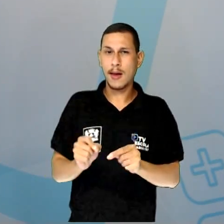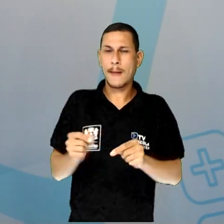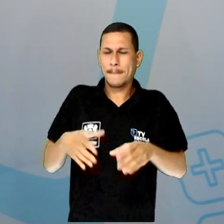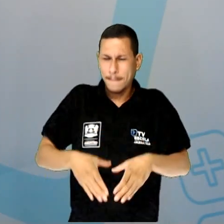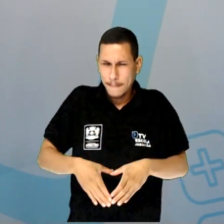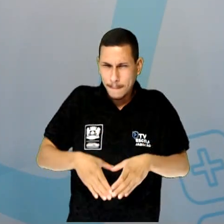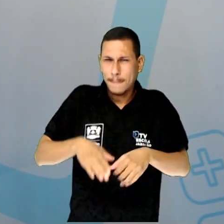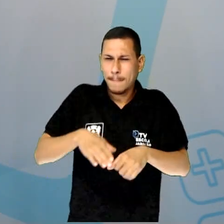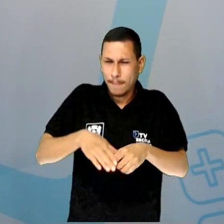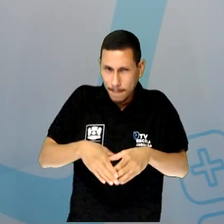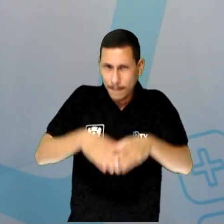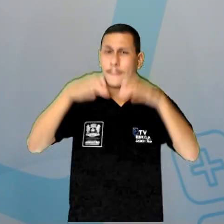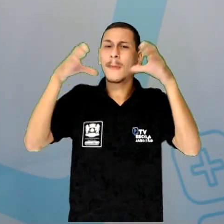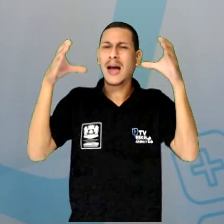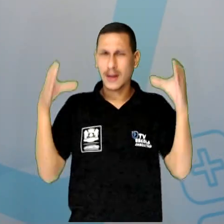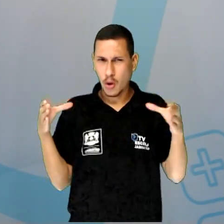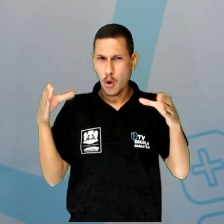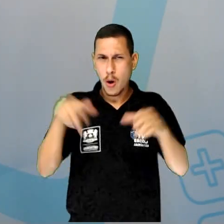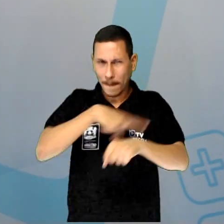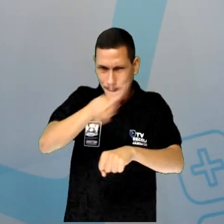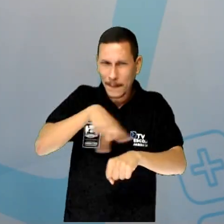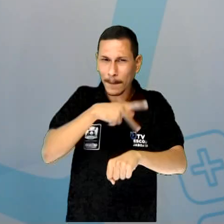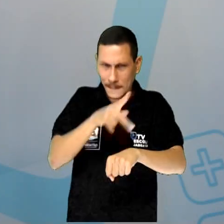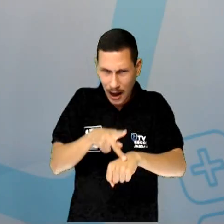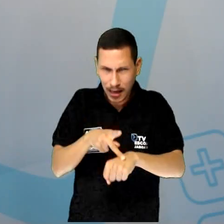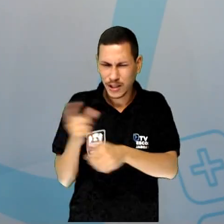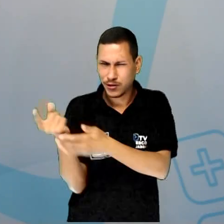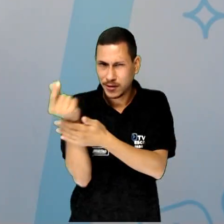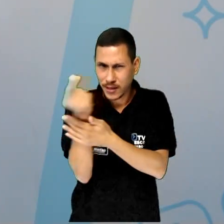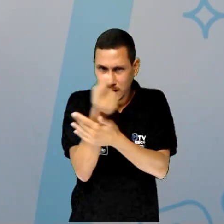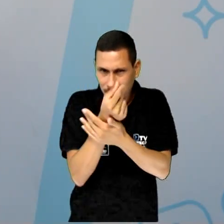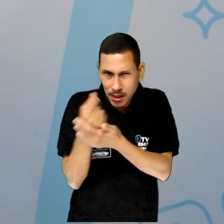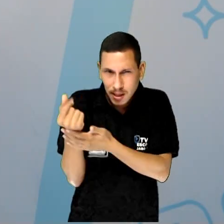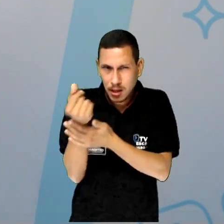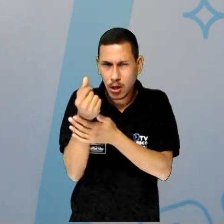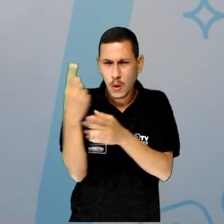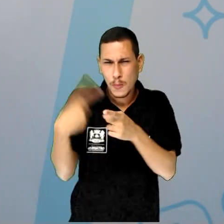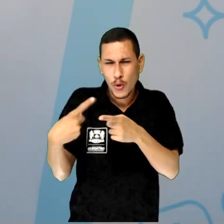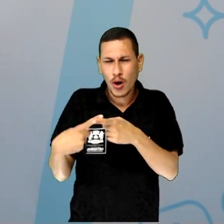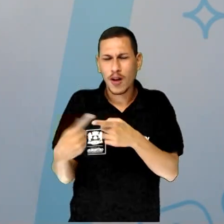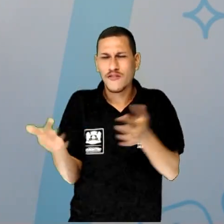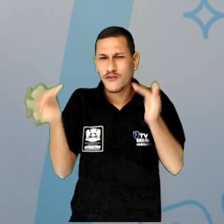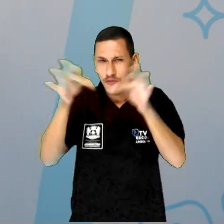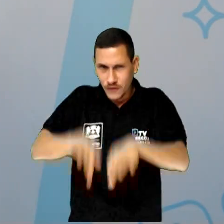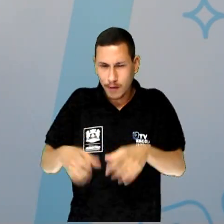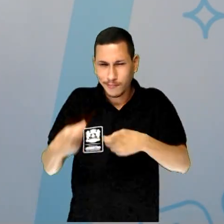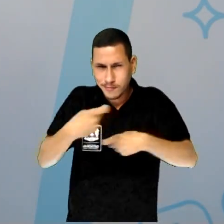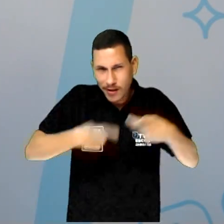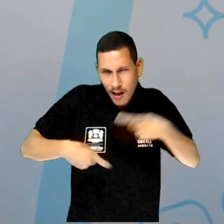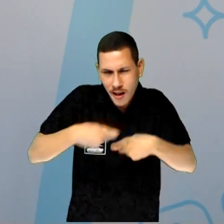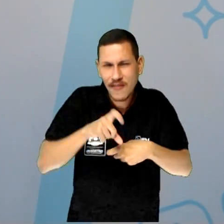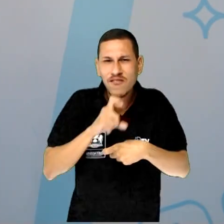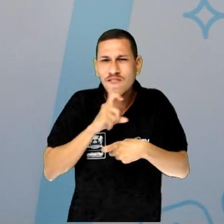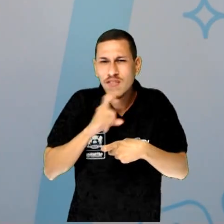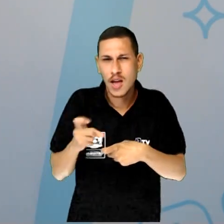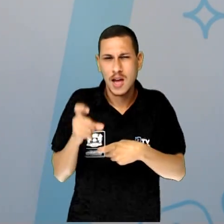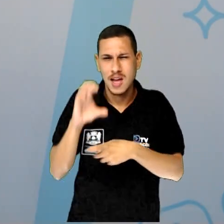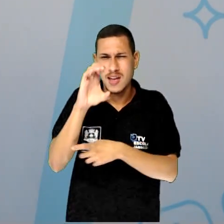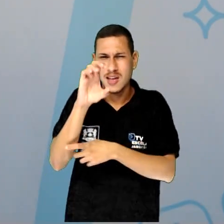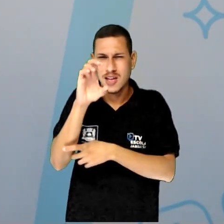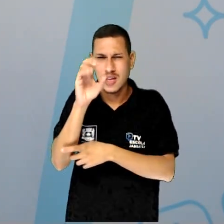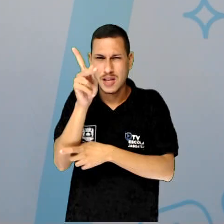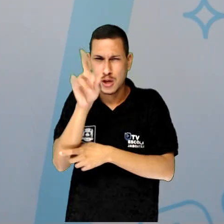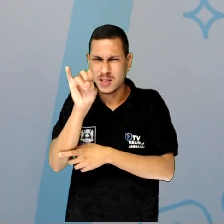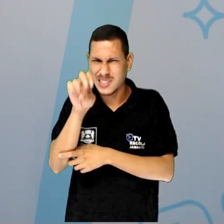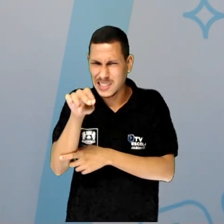a grande superpotência hegemônica, porque até então, com o fim da Guerra Fria, a China até então não